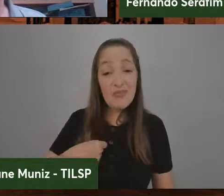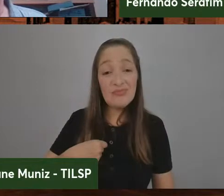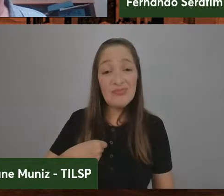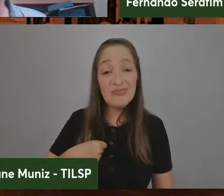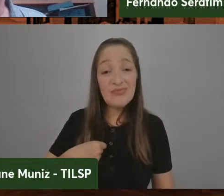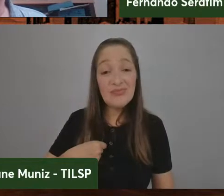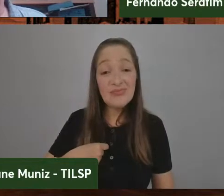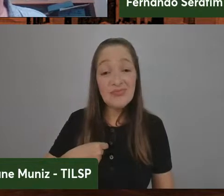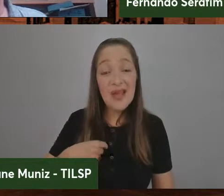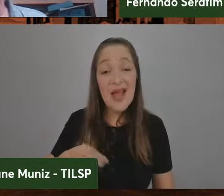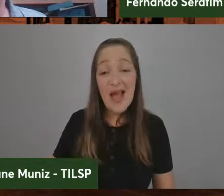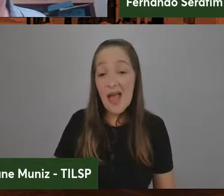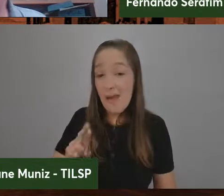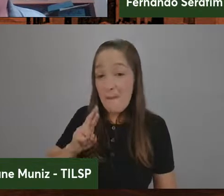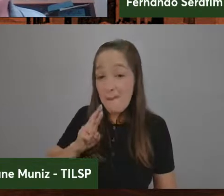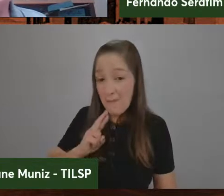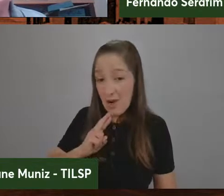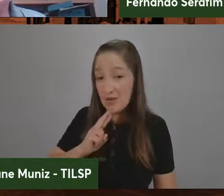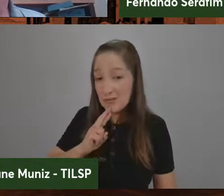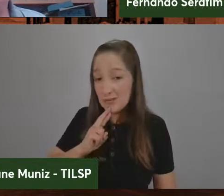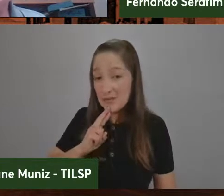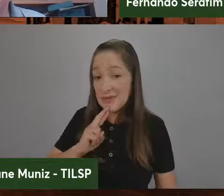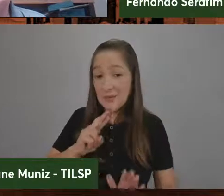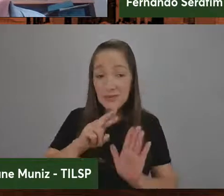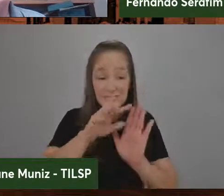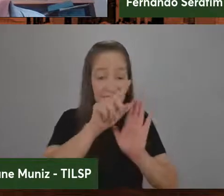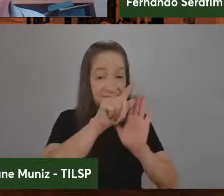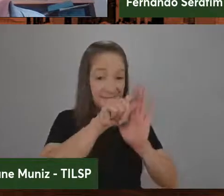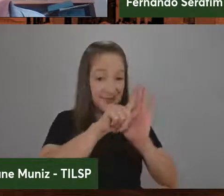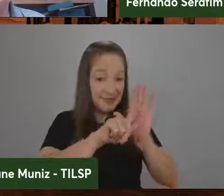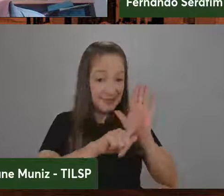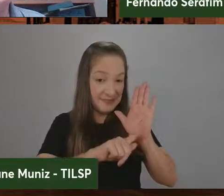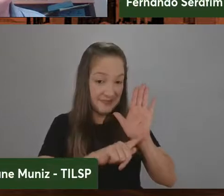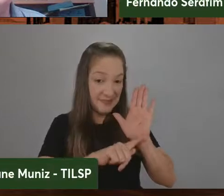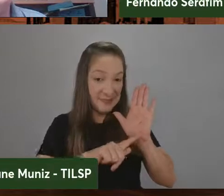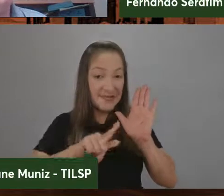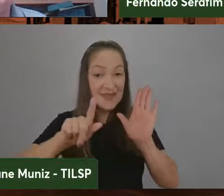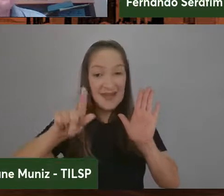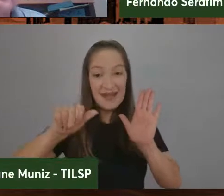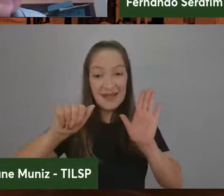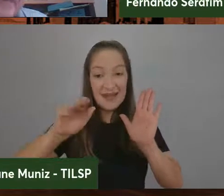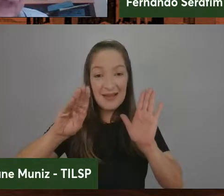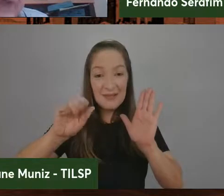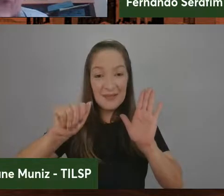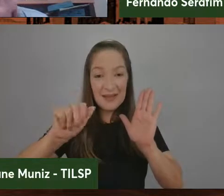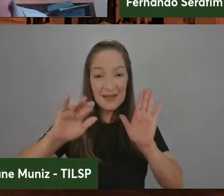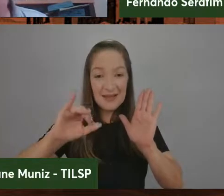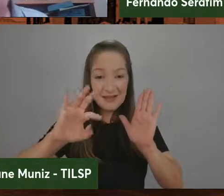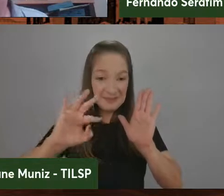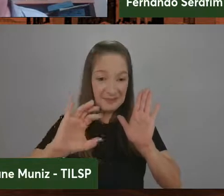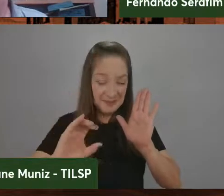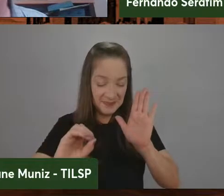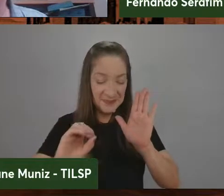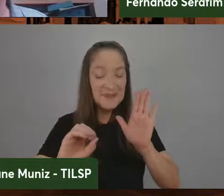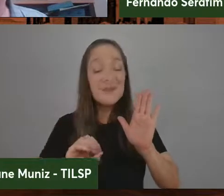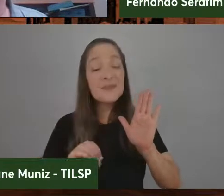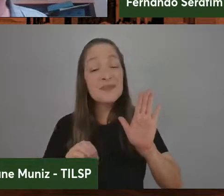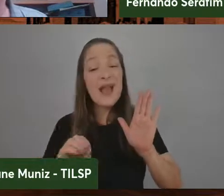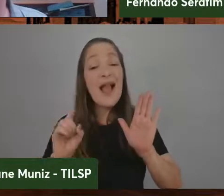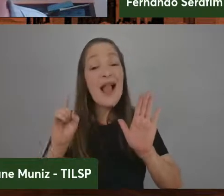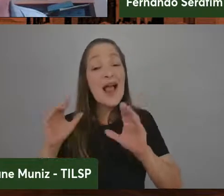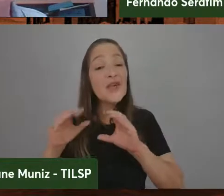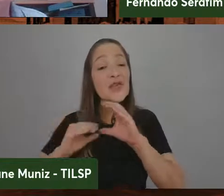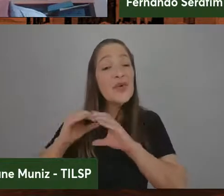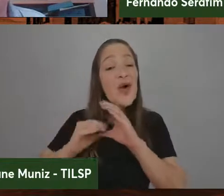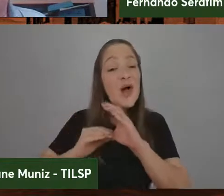no gabarito do vestibular lá, porque... sobre uma questão sobre